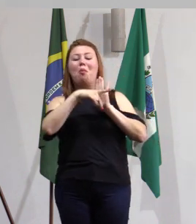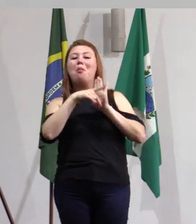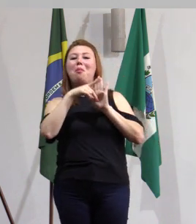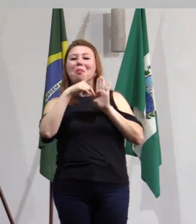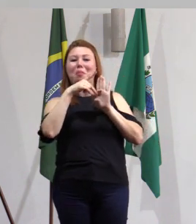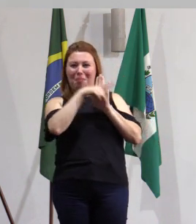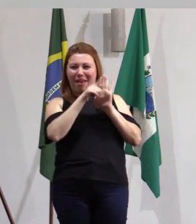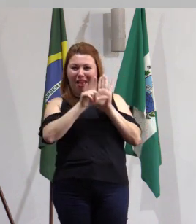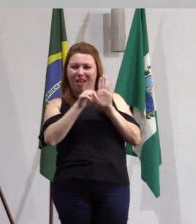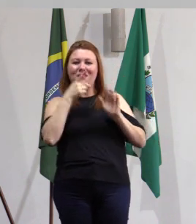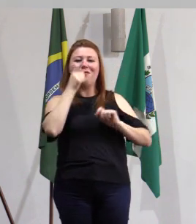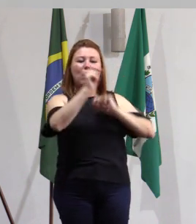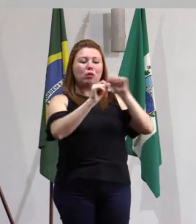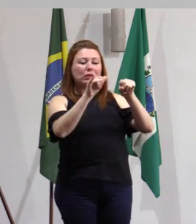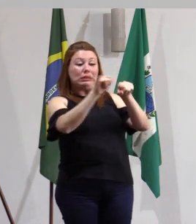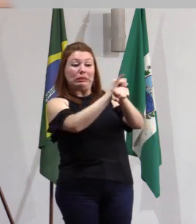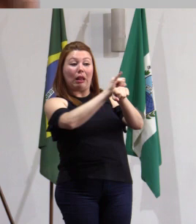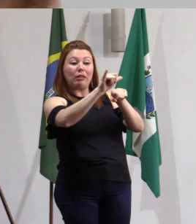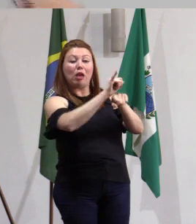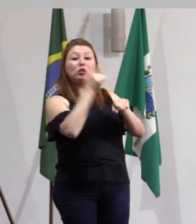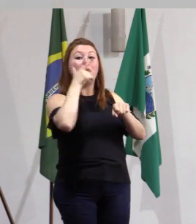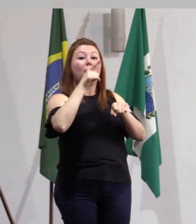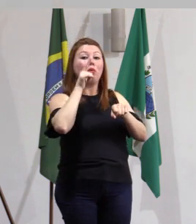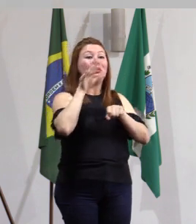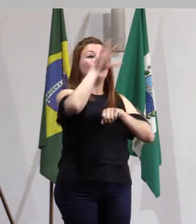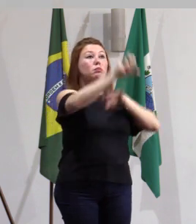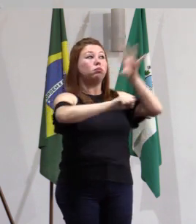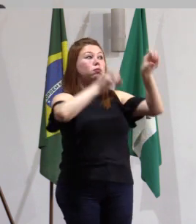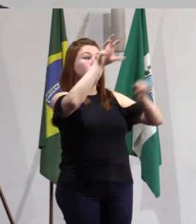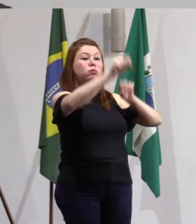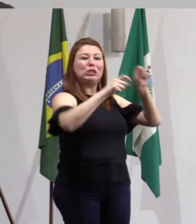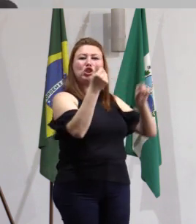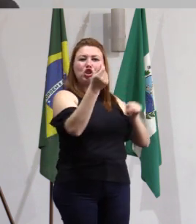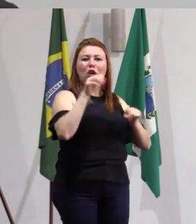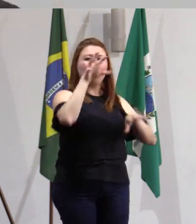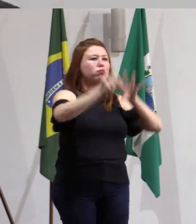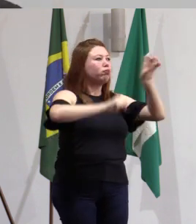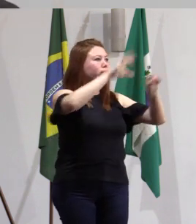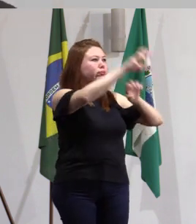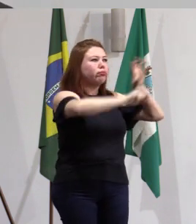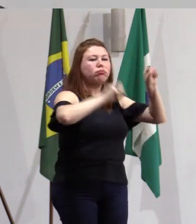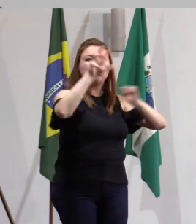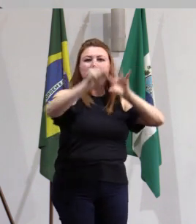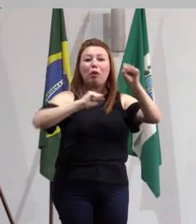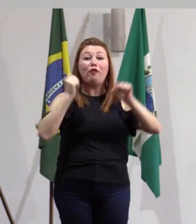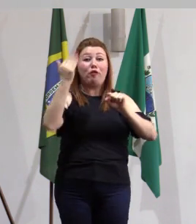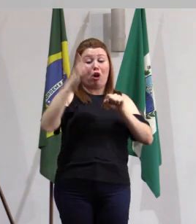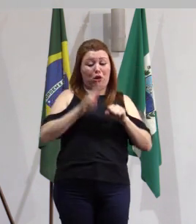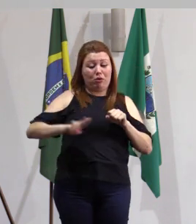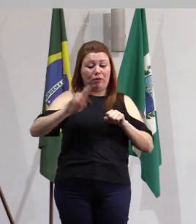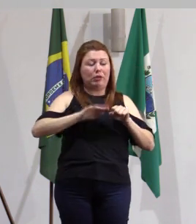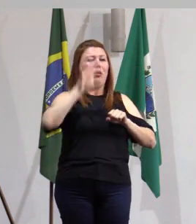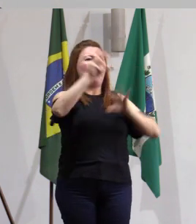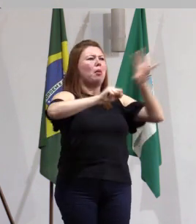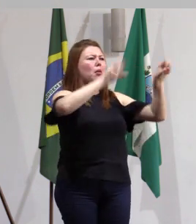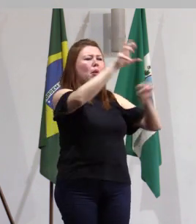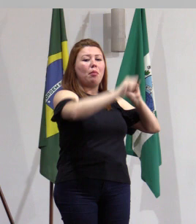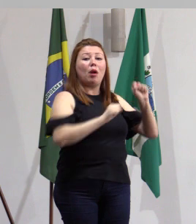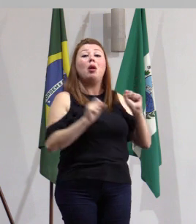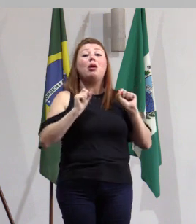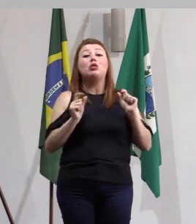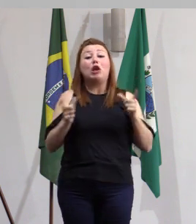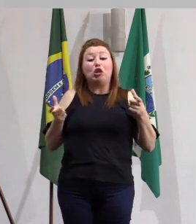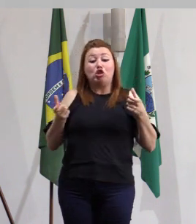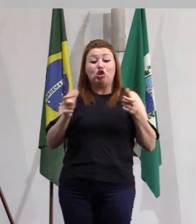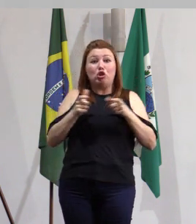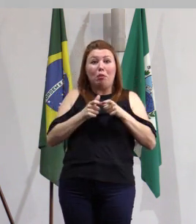conjunto de estratégias para a captação de recursos externos ao orçamento, venham a significar uma diminuição do